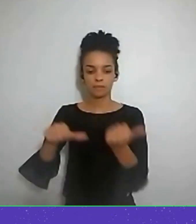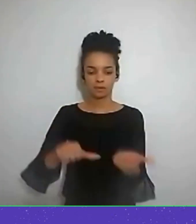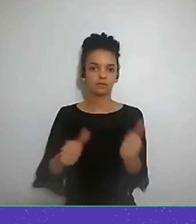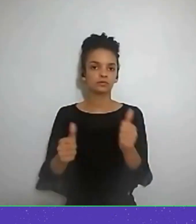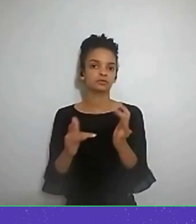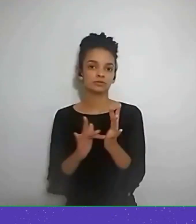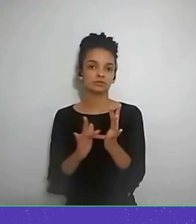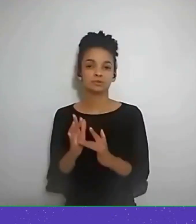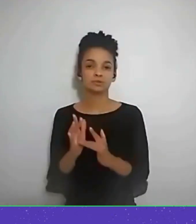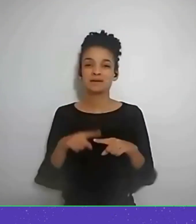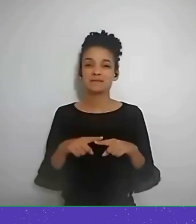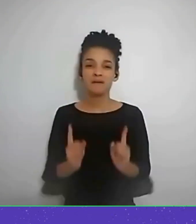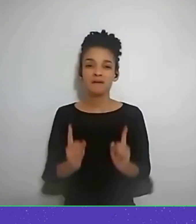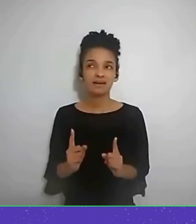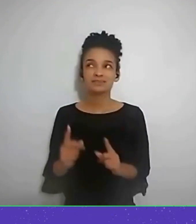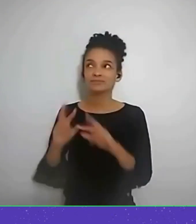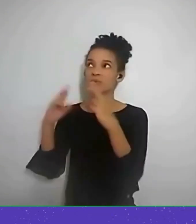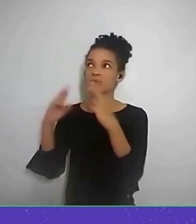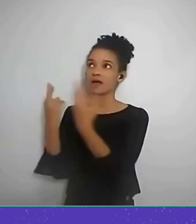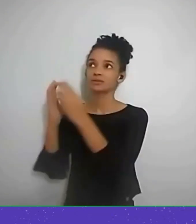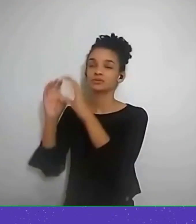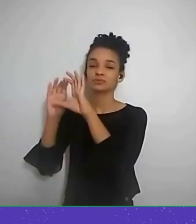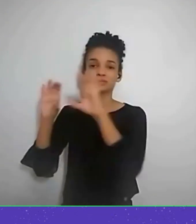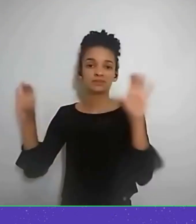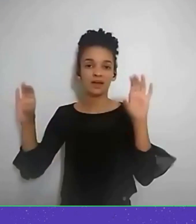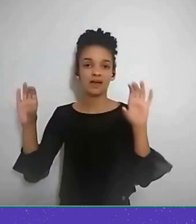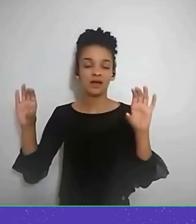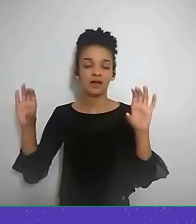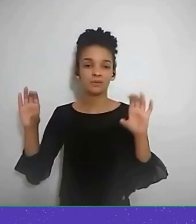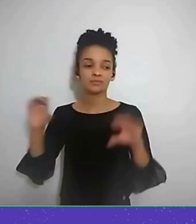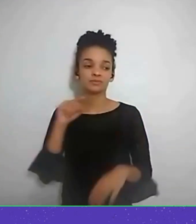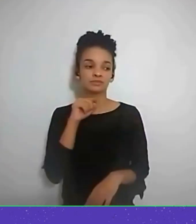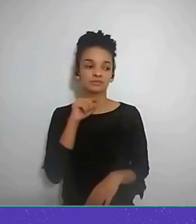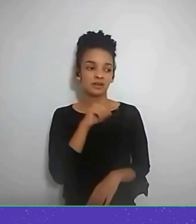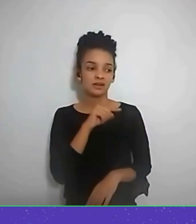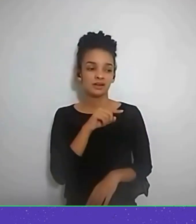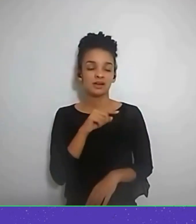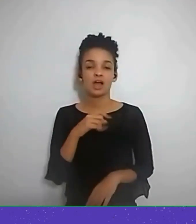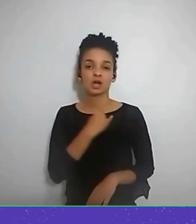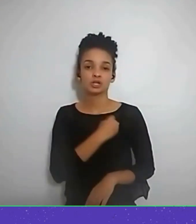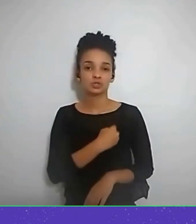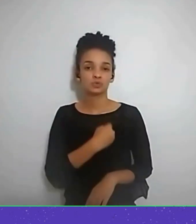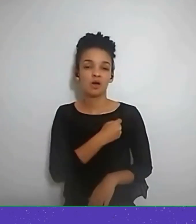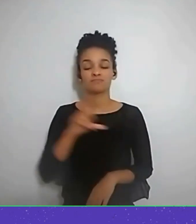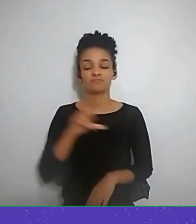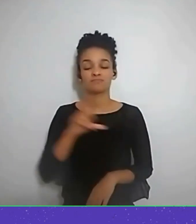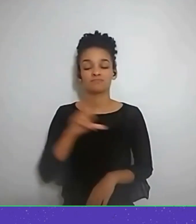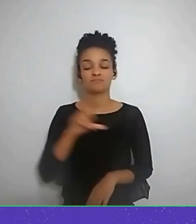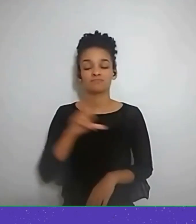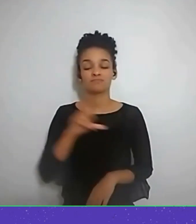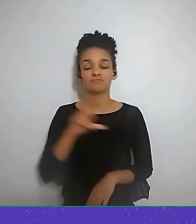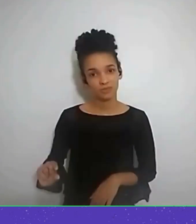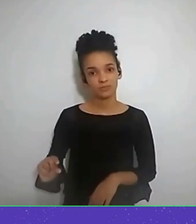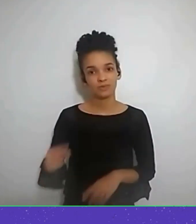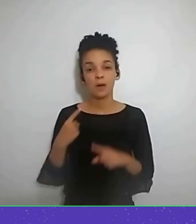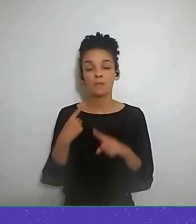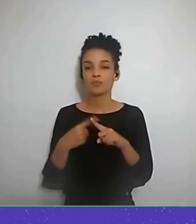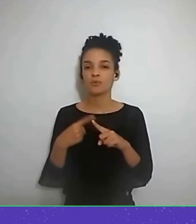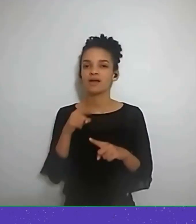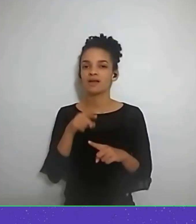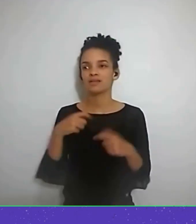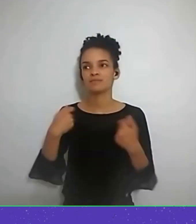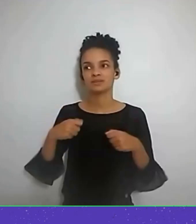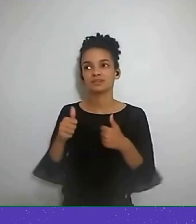dos céus é maior do que ele, pois se ele tivesse seguido a Cristo nesse momento, ele teria sido